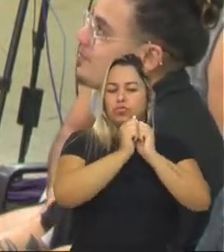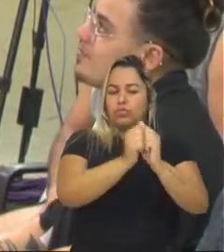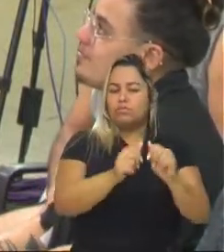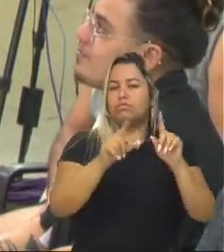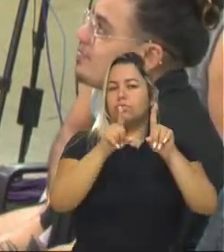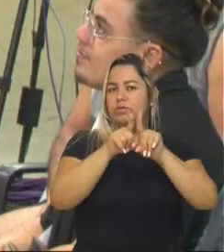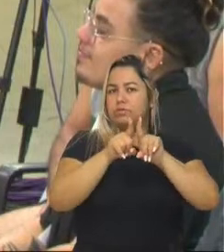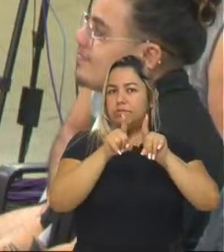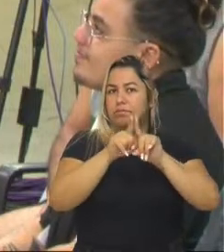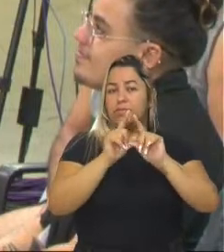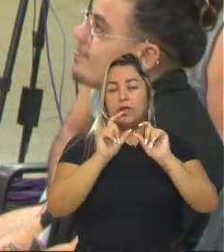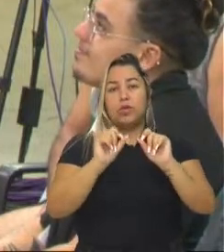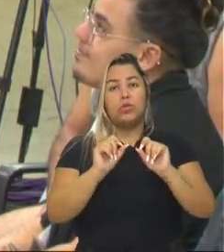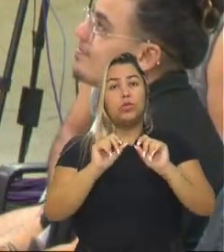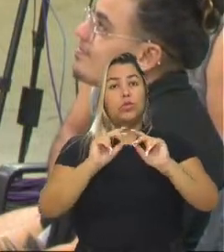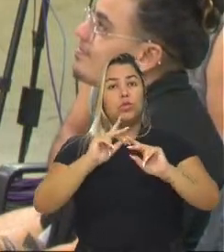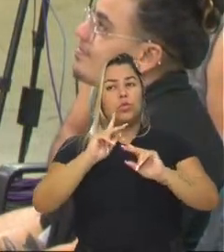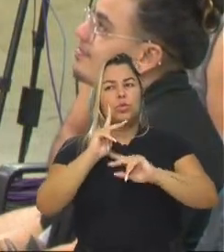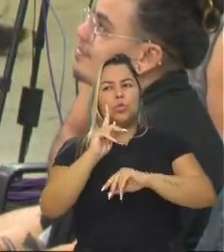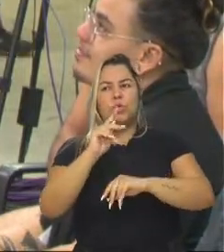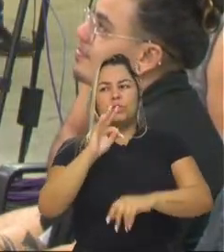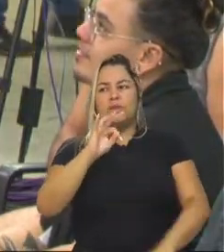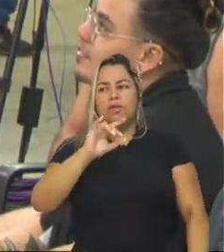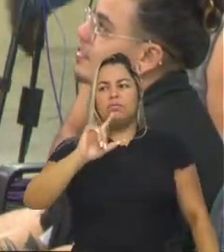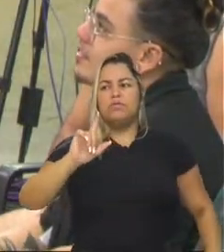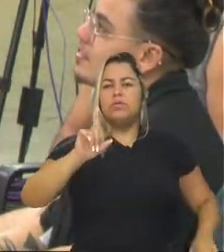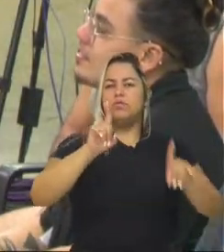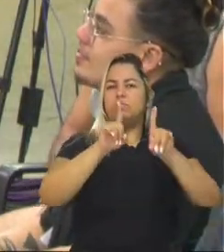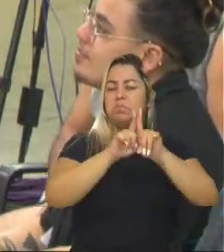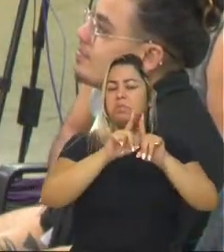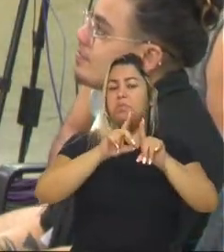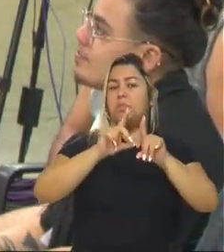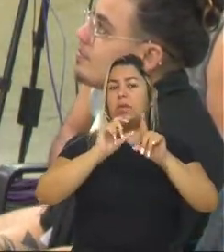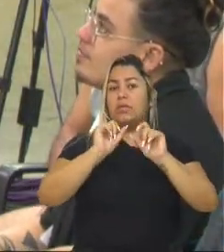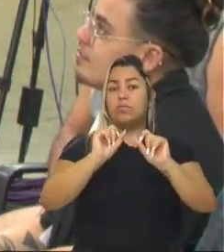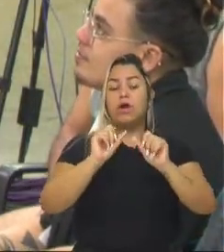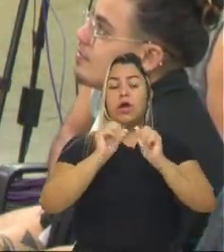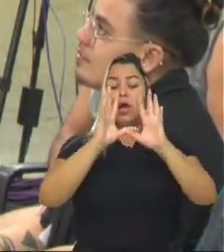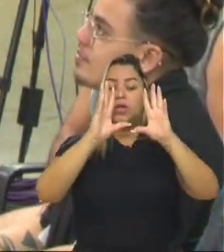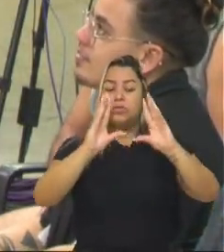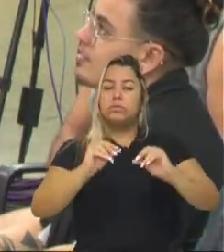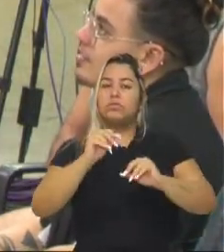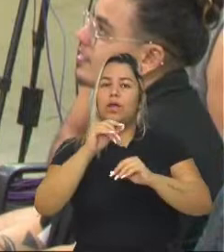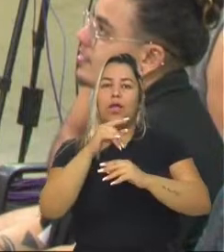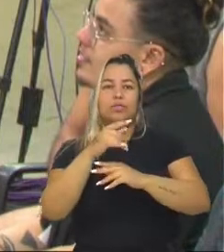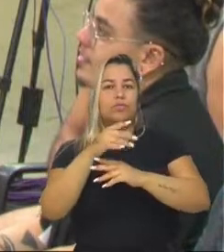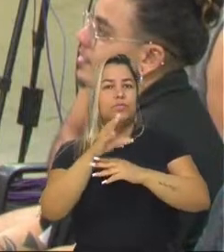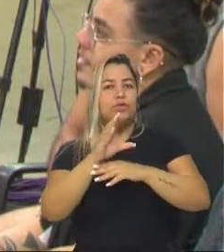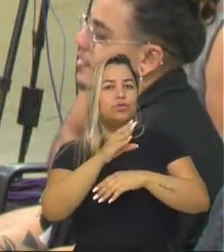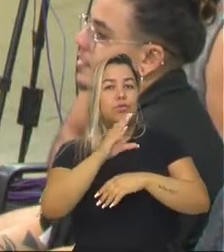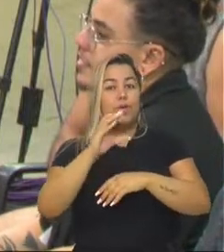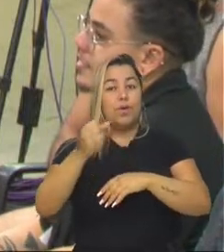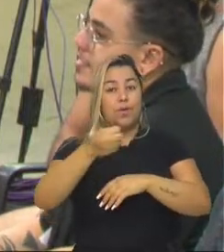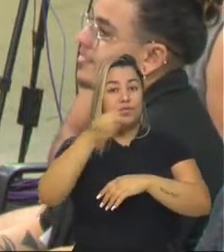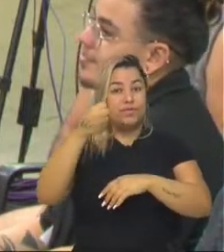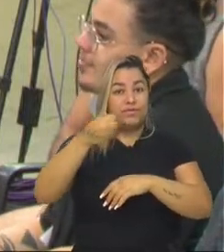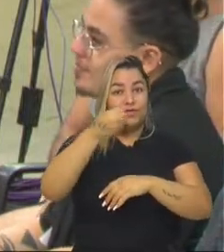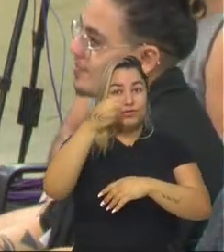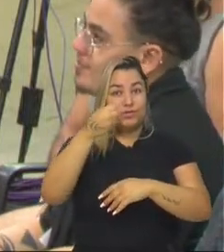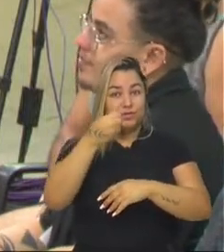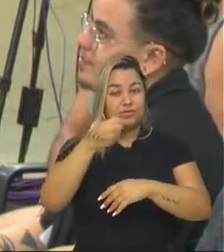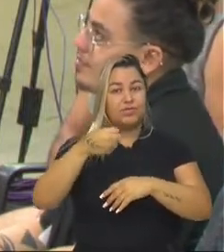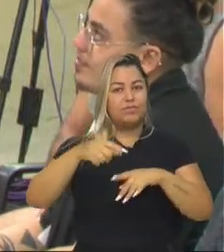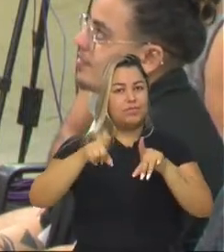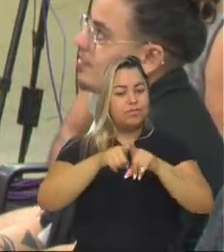só o glamour de estar no hotel, mas para a gente poder fazer as refeições juntos, passar uma noite juntos tomando uma cervejinha na praça. Essa possibilidade de